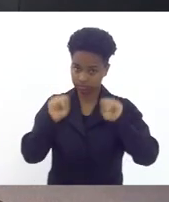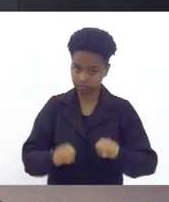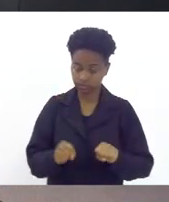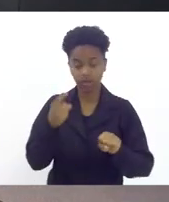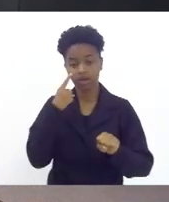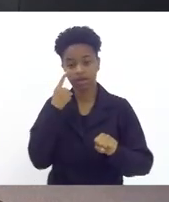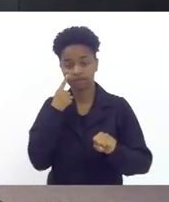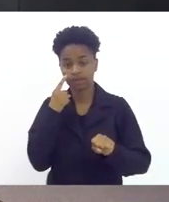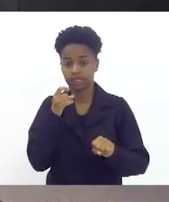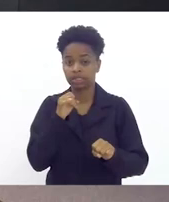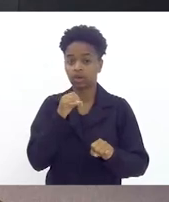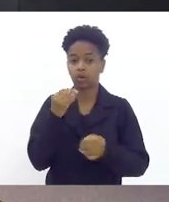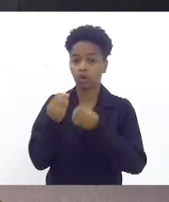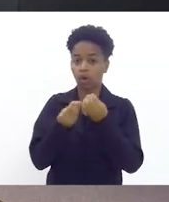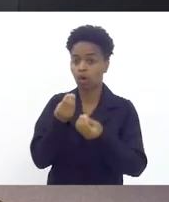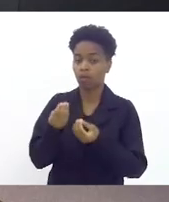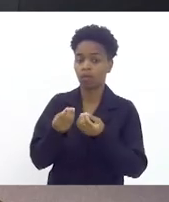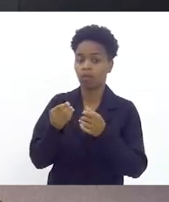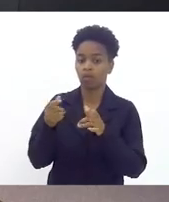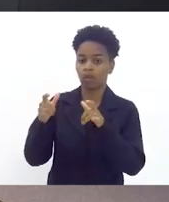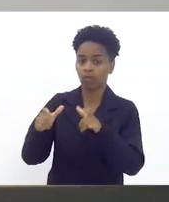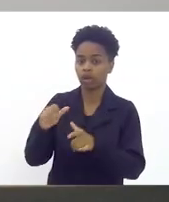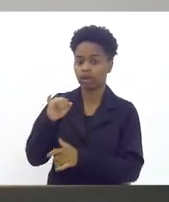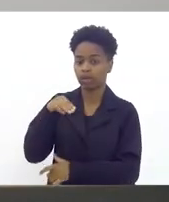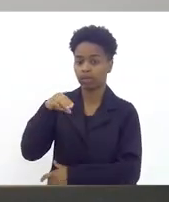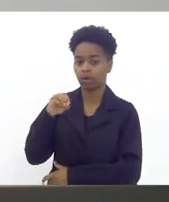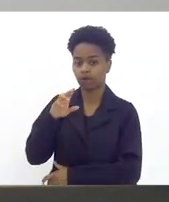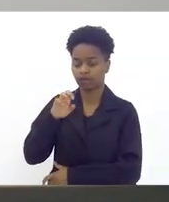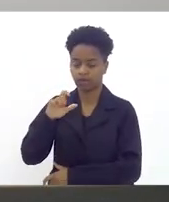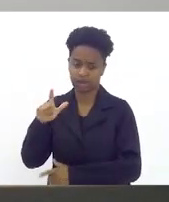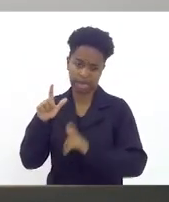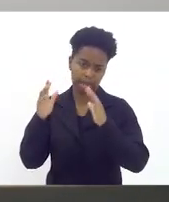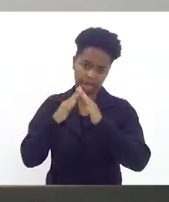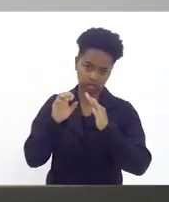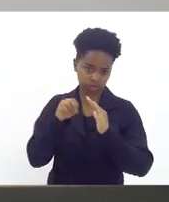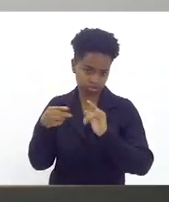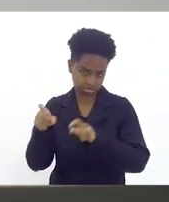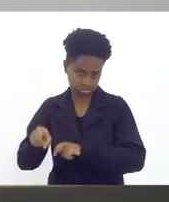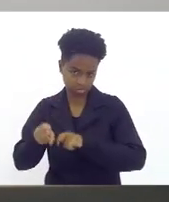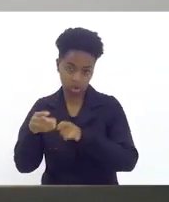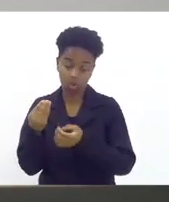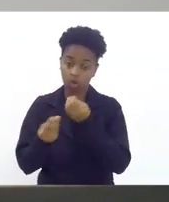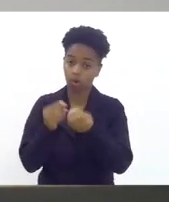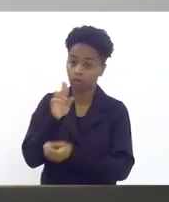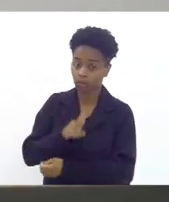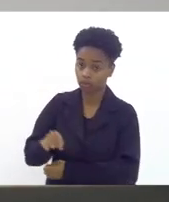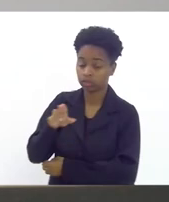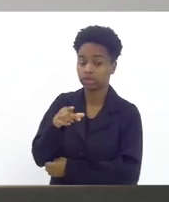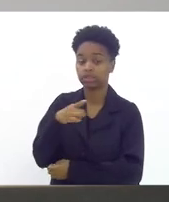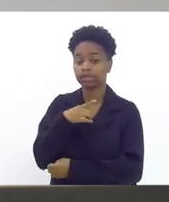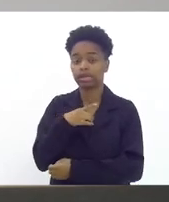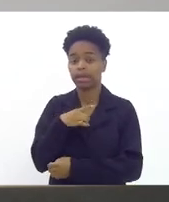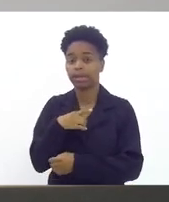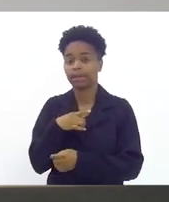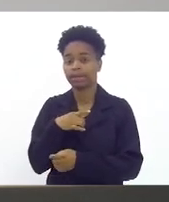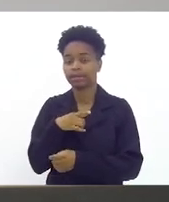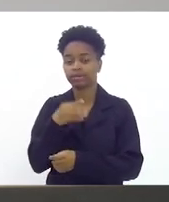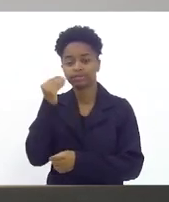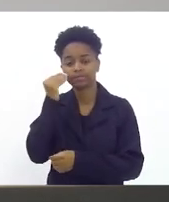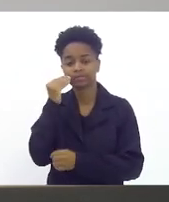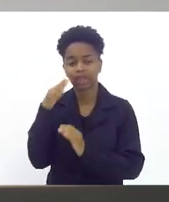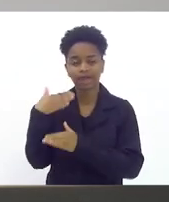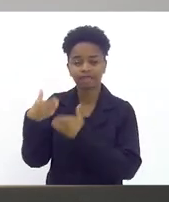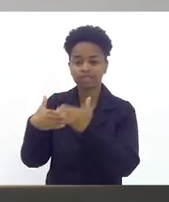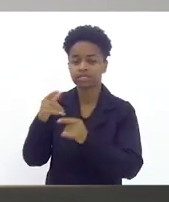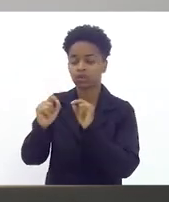relação a sobreposições dos imóveis a questão dos usos aí uma coisa importante que a gente é um dos insumos para avançar nesse sentido